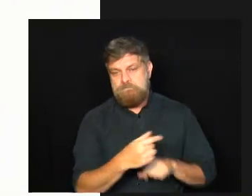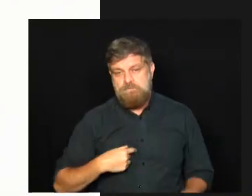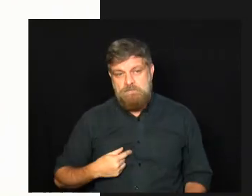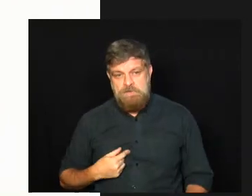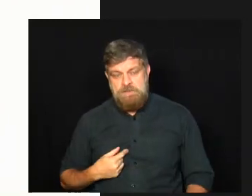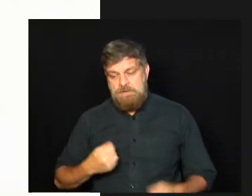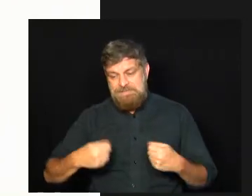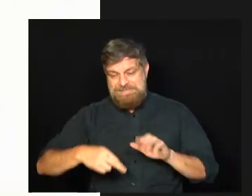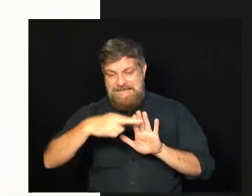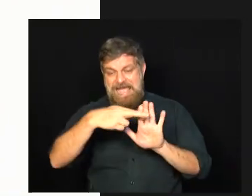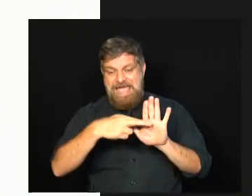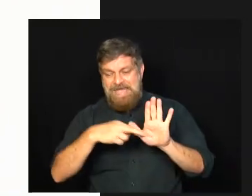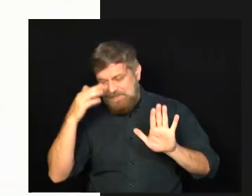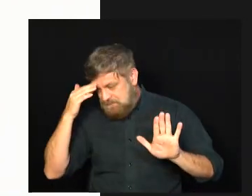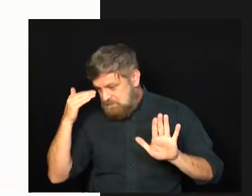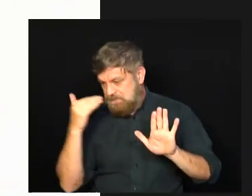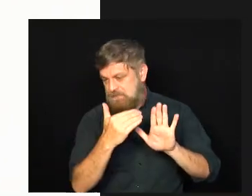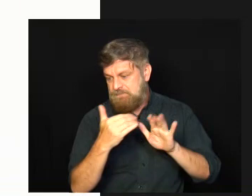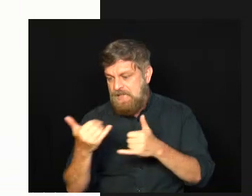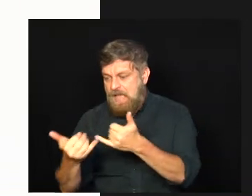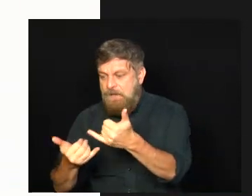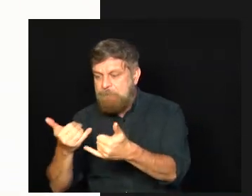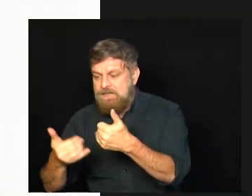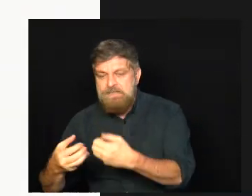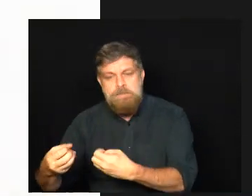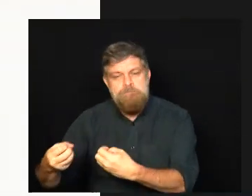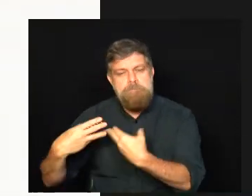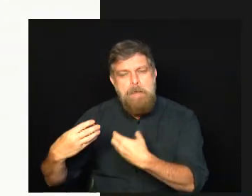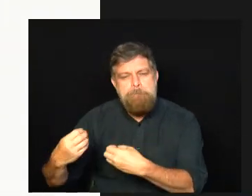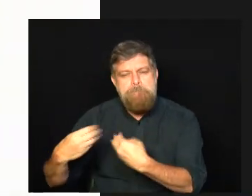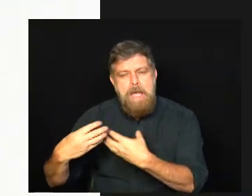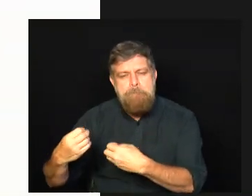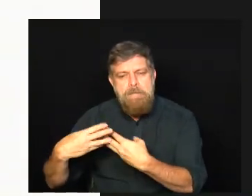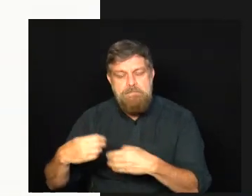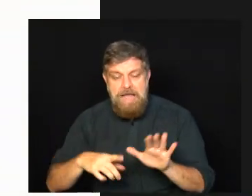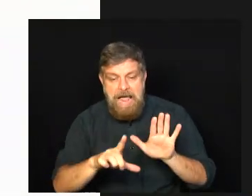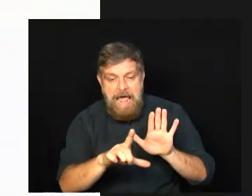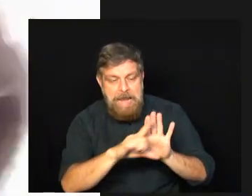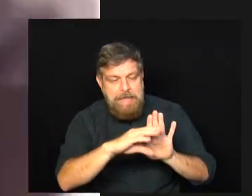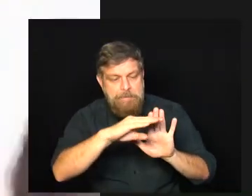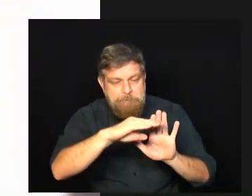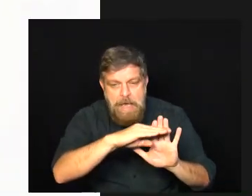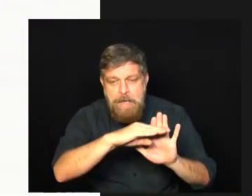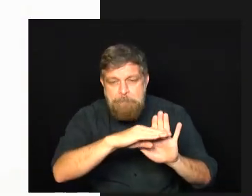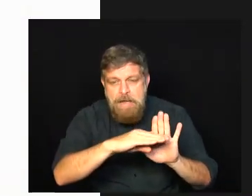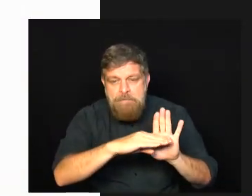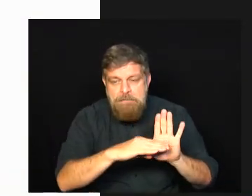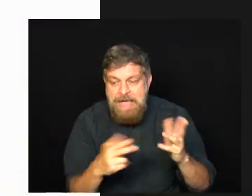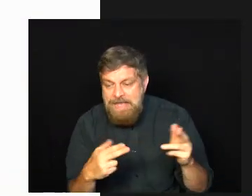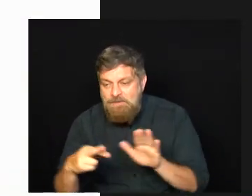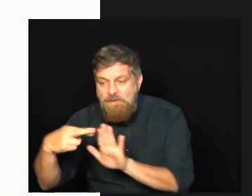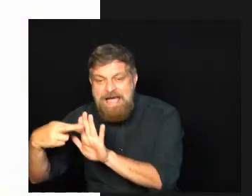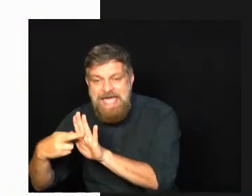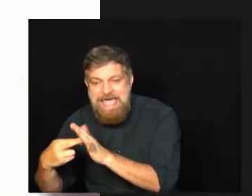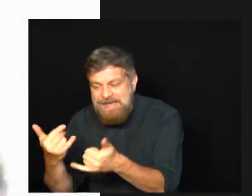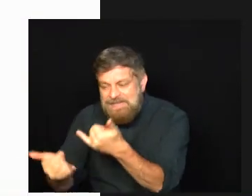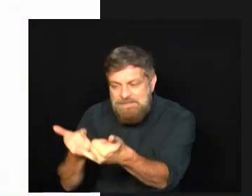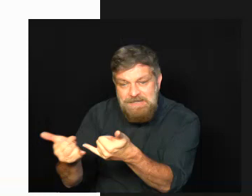respeitar regras, há que se ter leis, senão ninguém sobrevive,